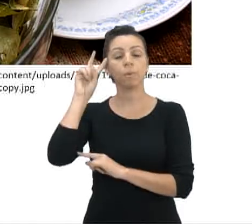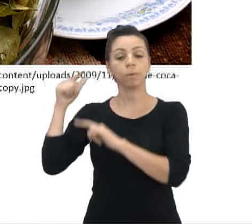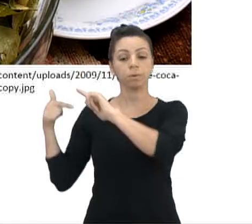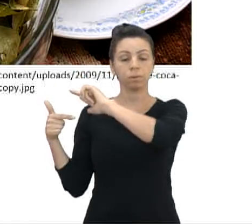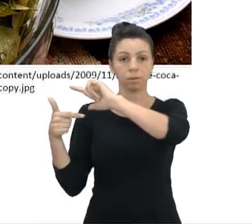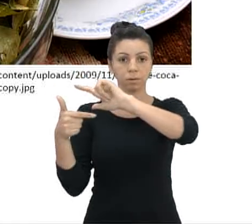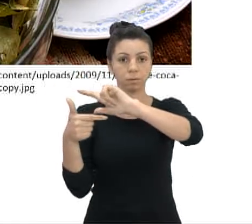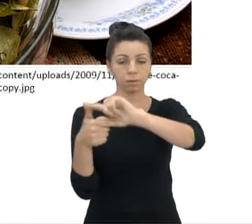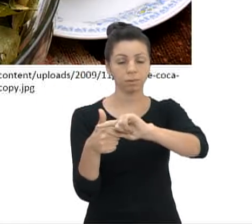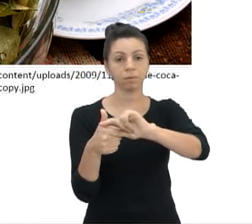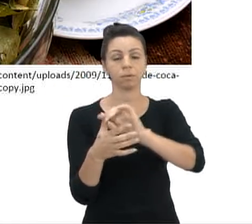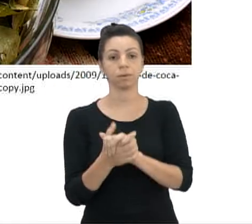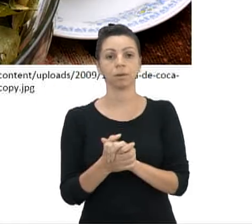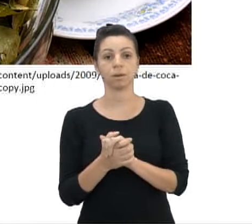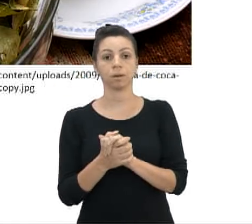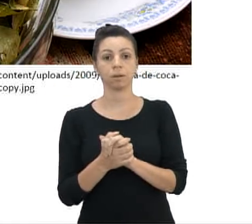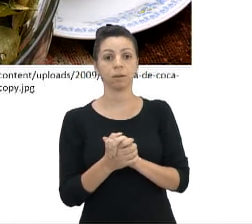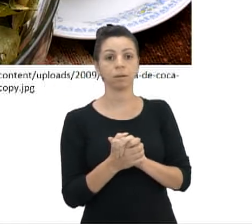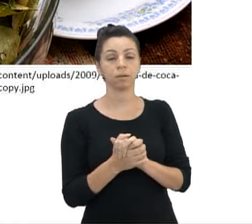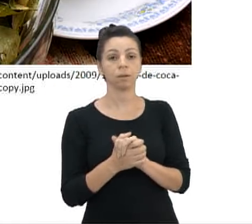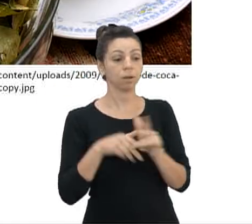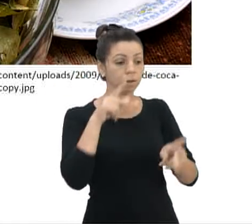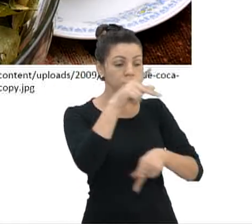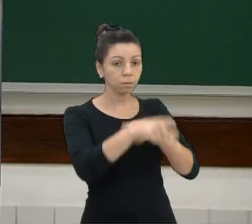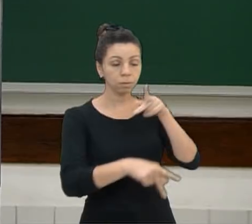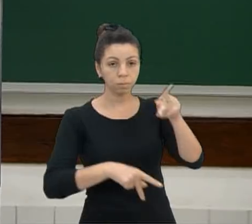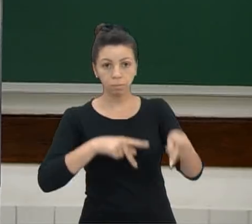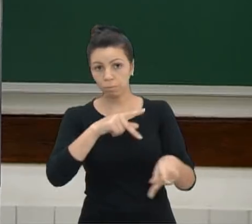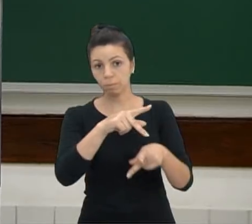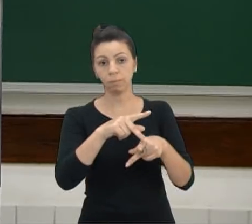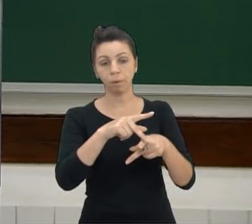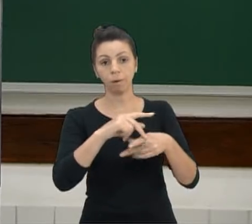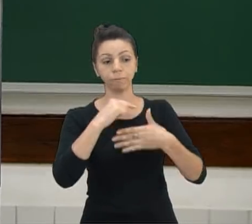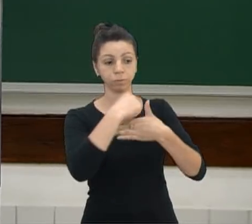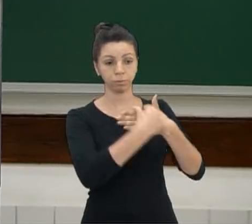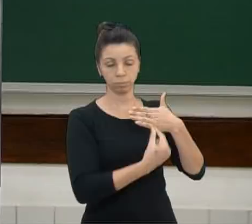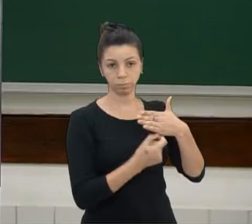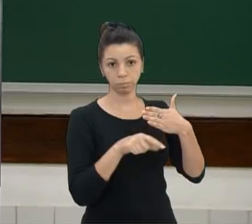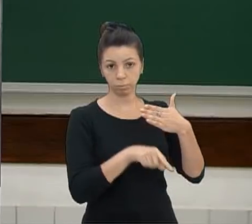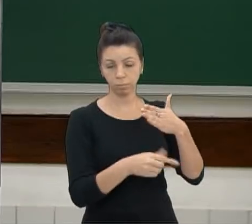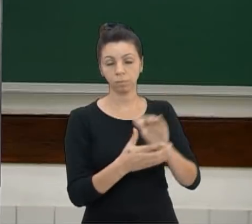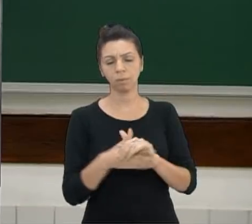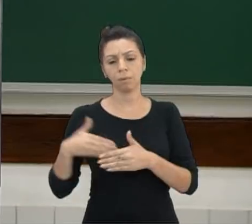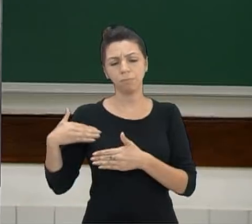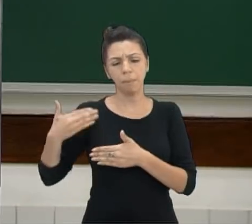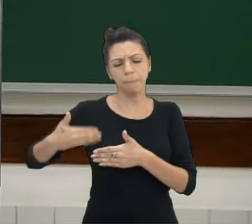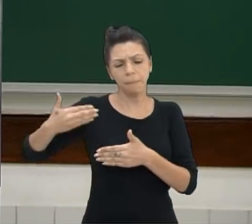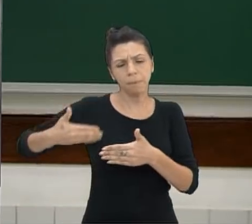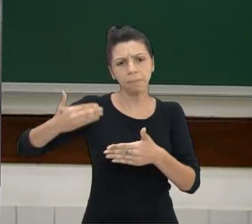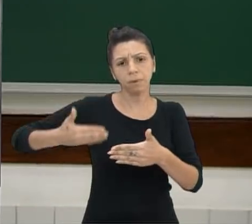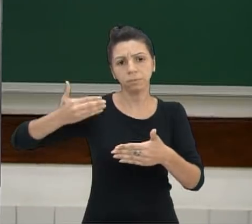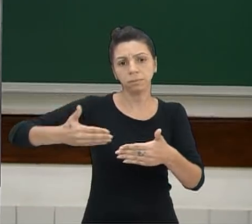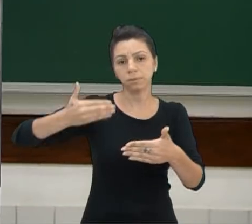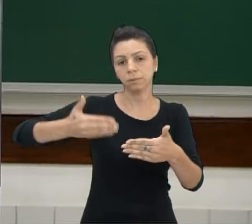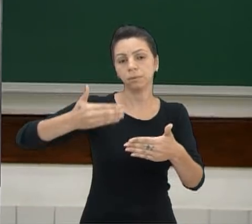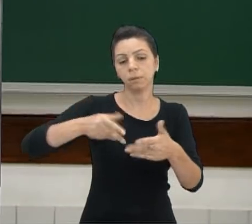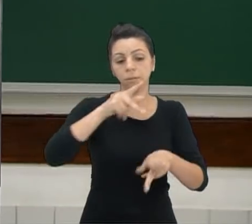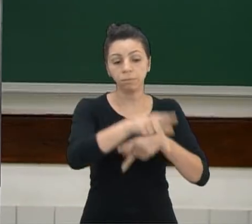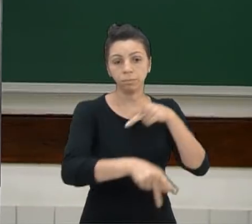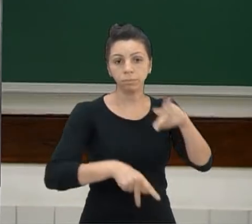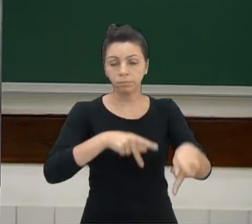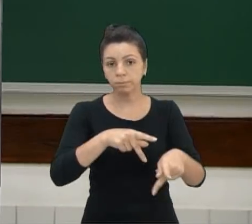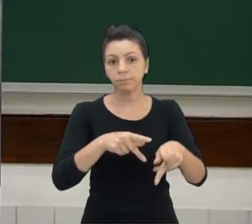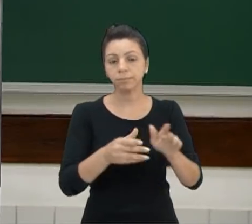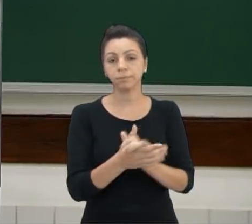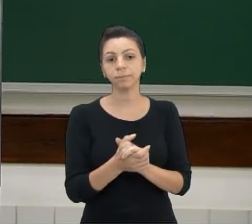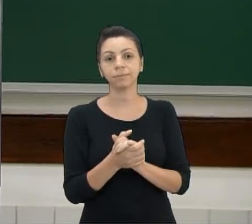povos andinos há séculos. Durante séculos, durante muito tempo, a população andina ela